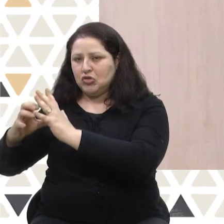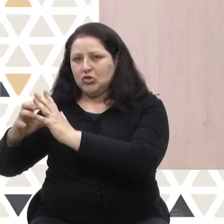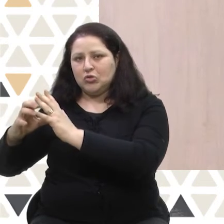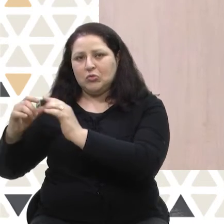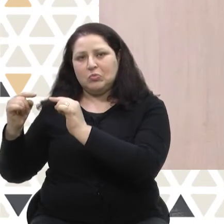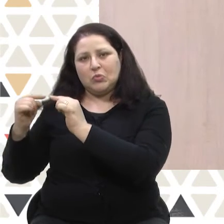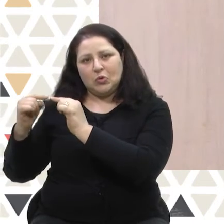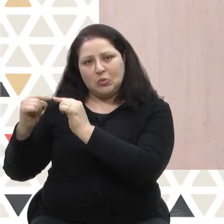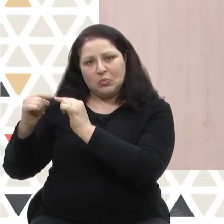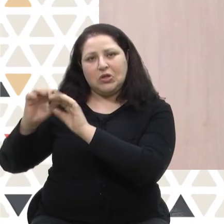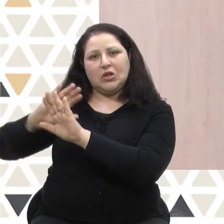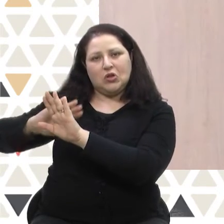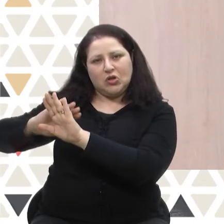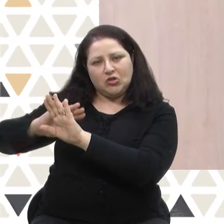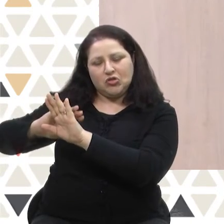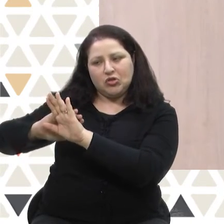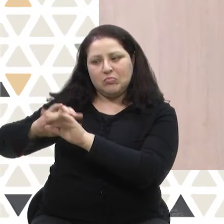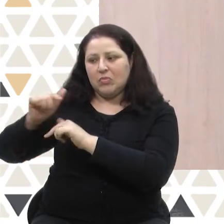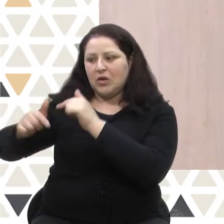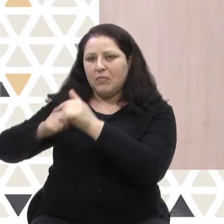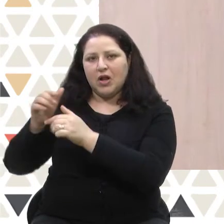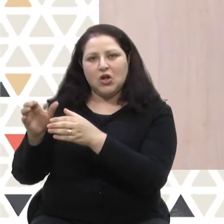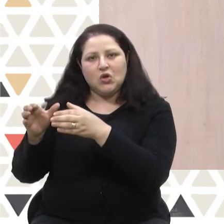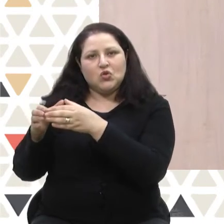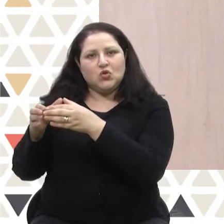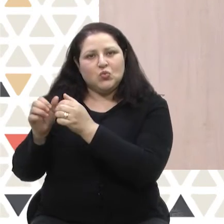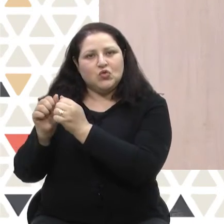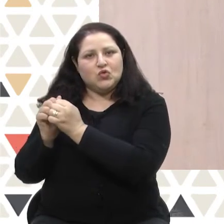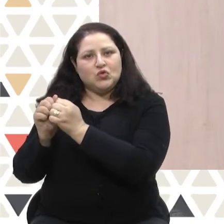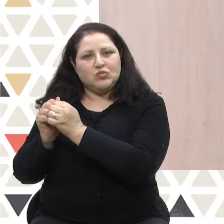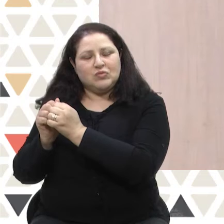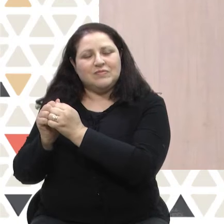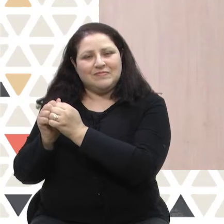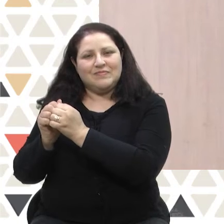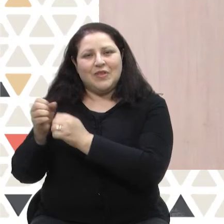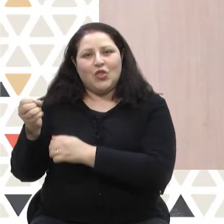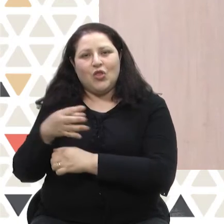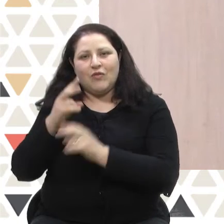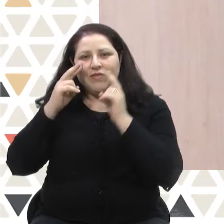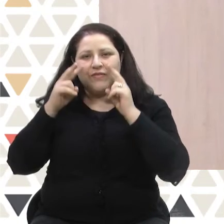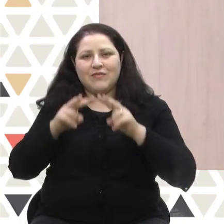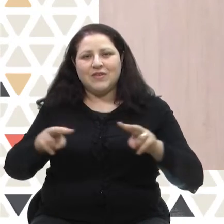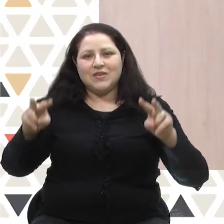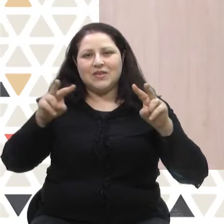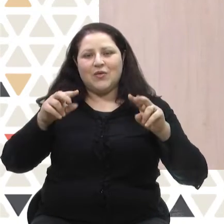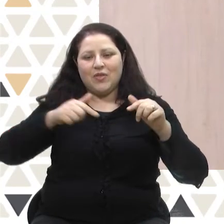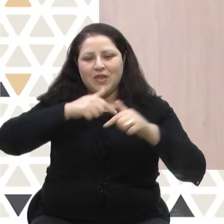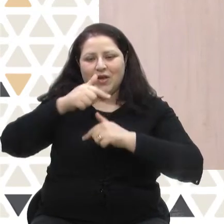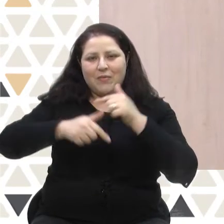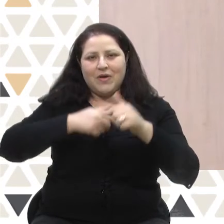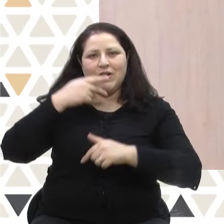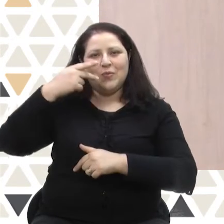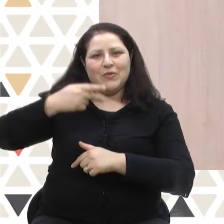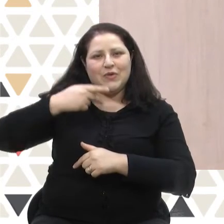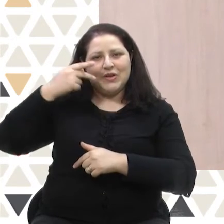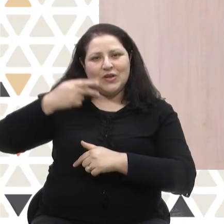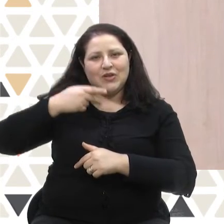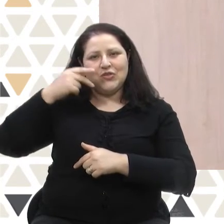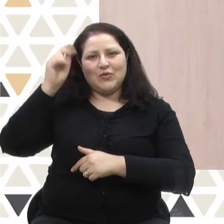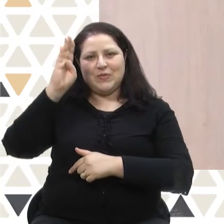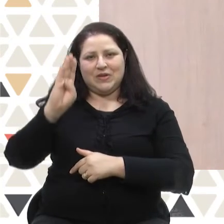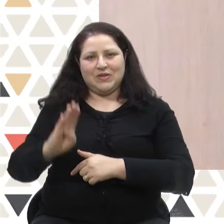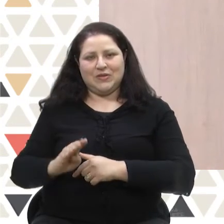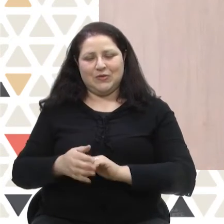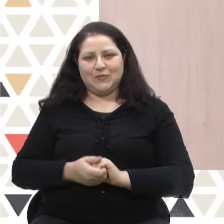partidos que de fato possuem afinidade ideológica vão atuar juntos como uma bancada só. É um novo olhar